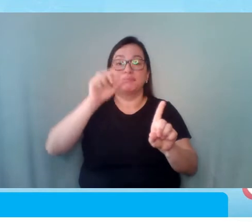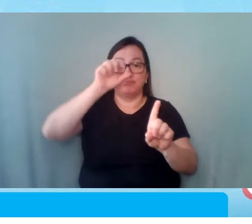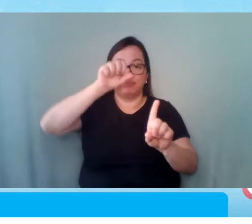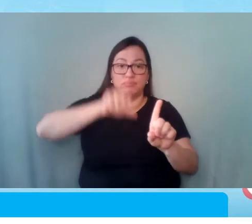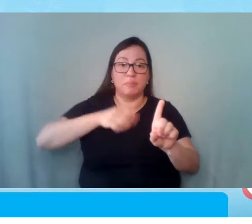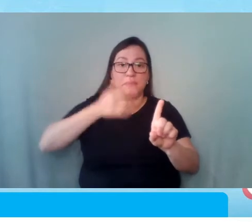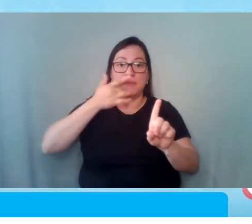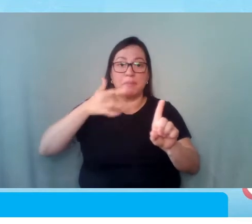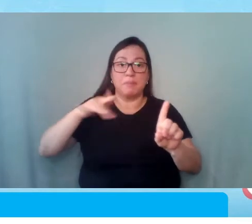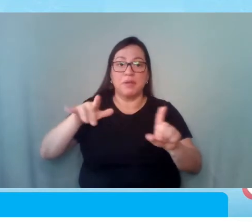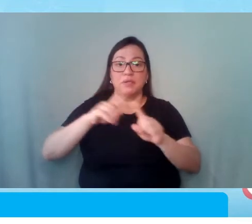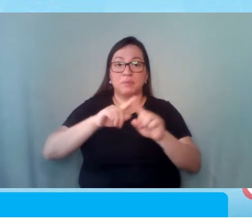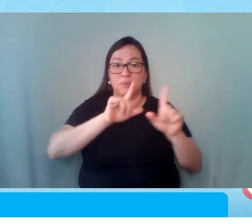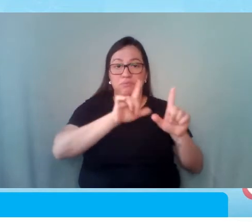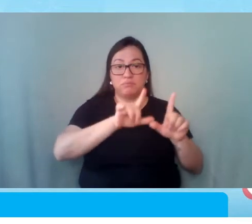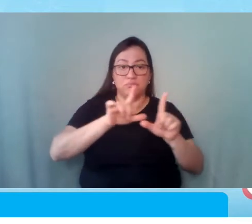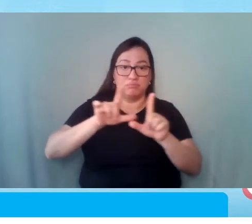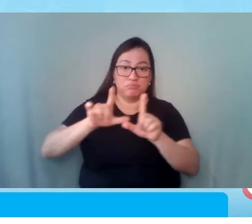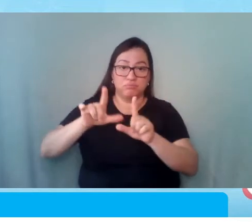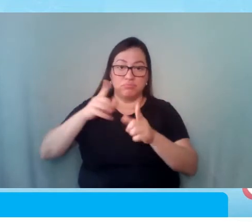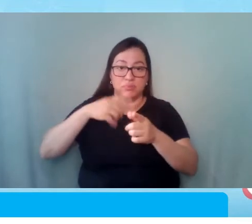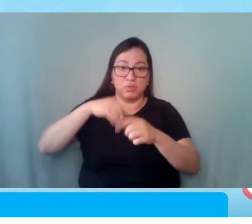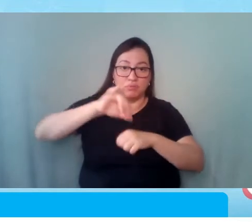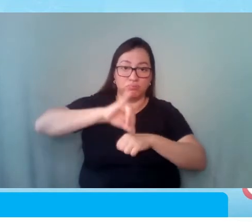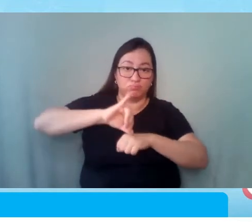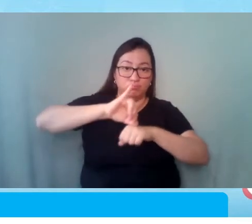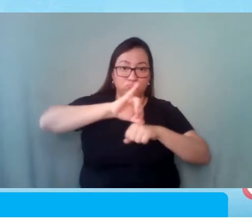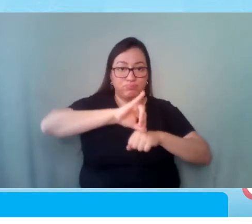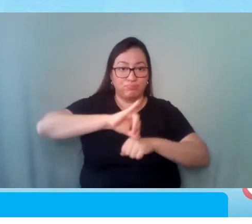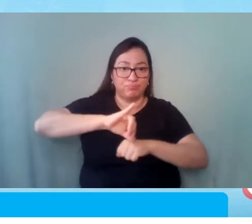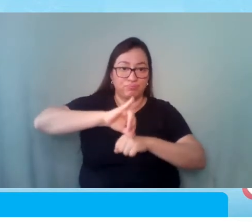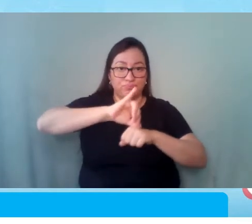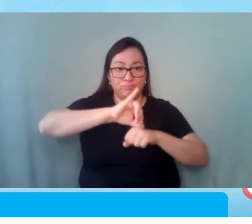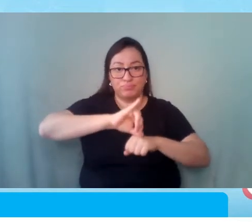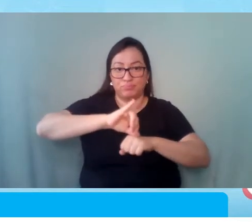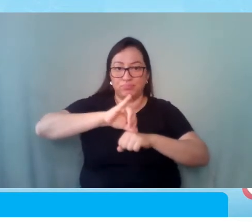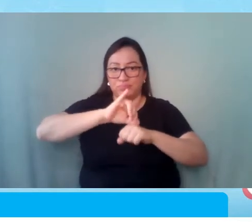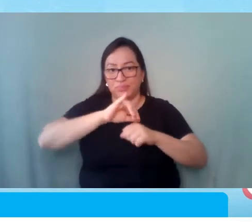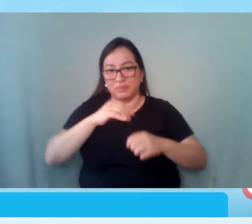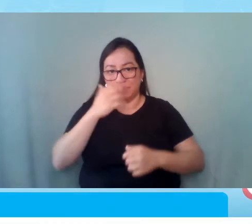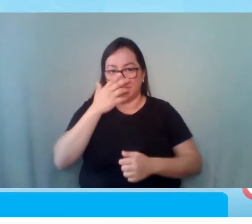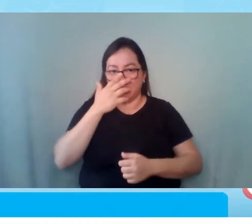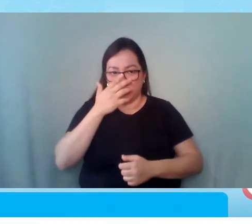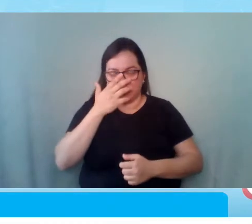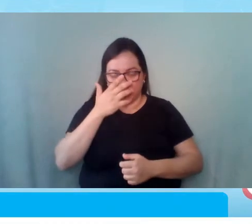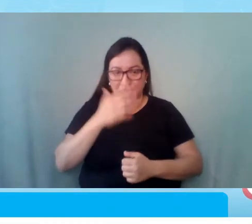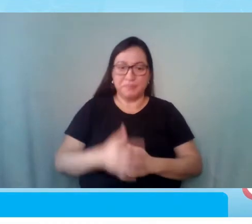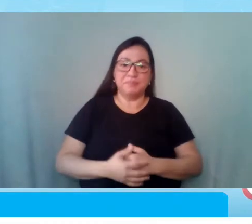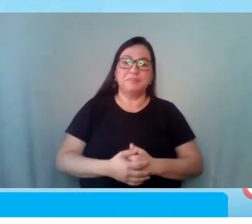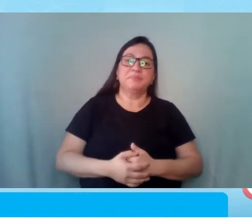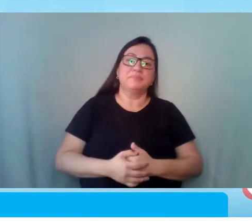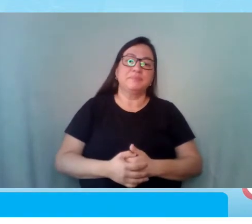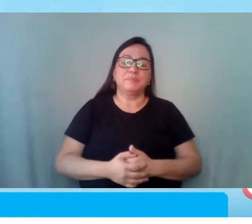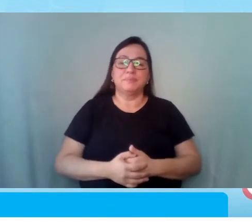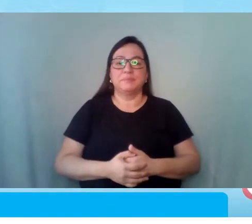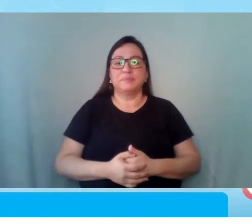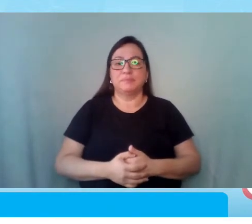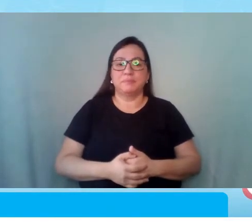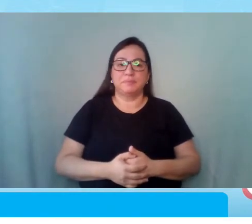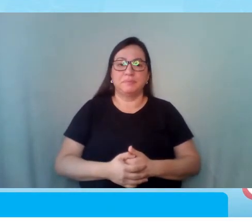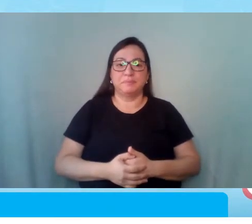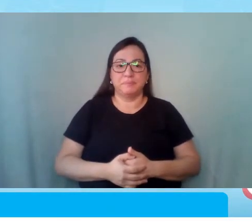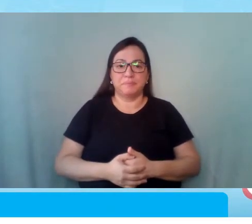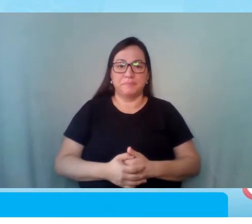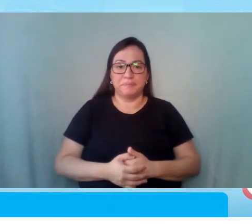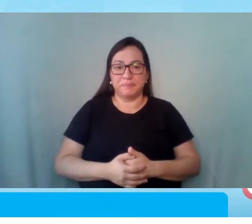estatueta, que para falar bem a verdade eu não sei bem o que é, porque não estou muito familiarizada com o ambiente, mas é mais ou menos isso